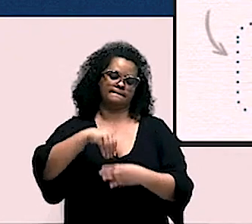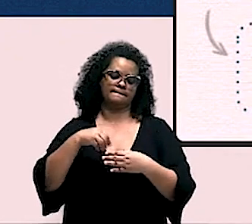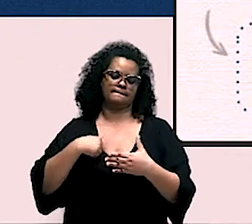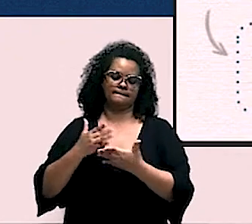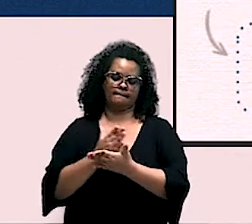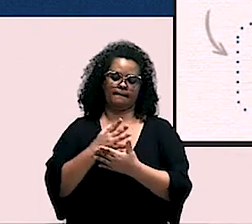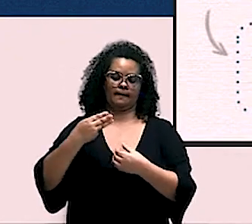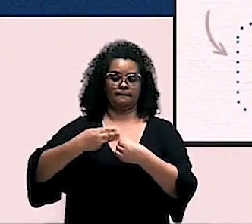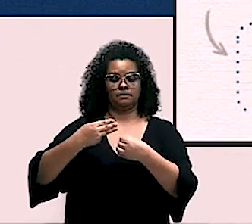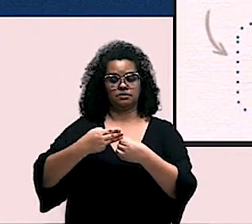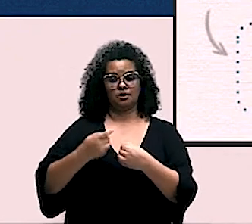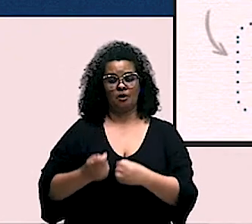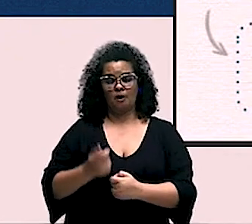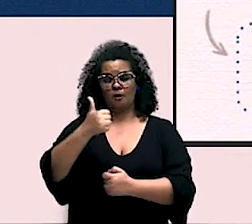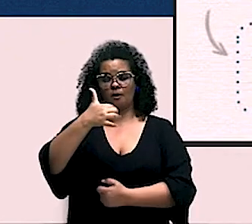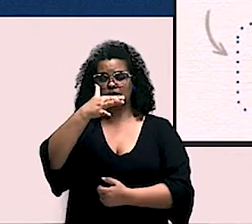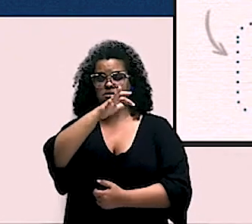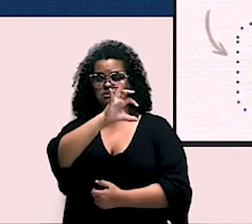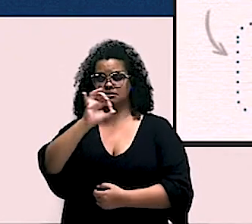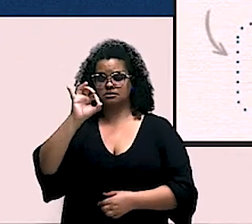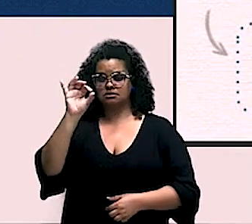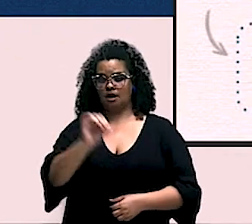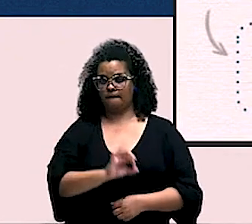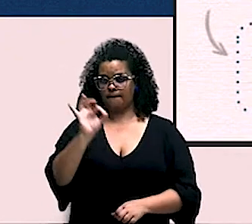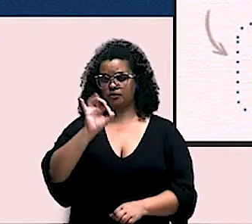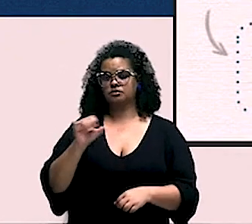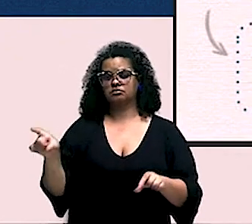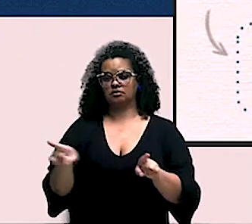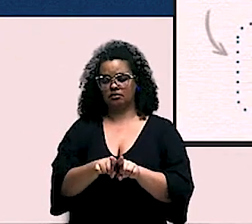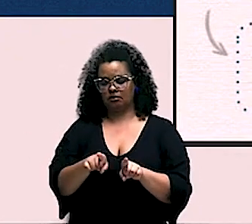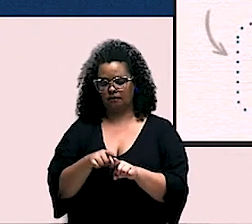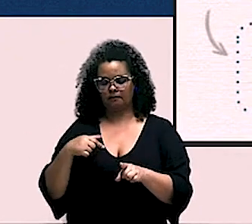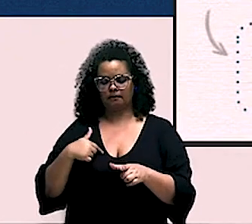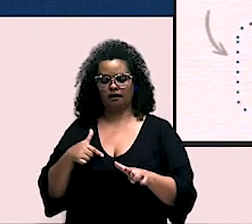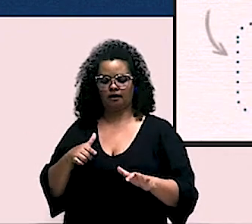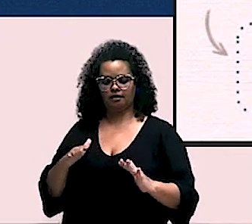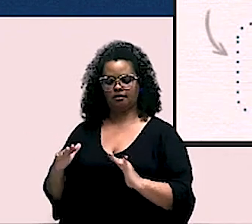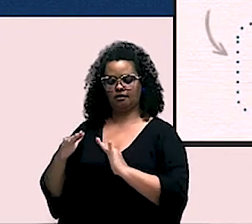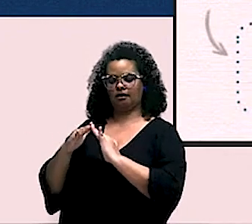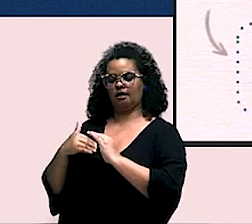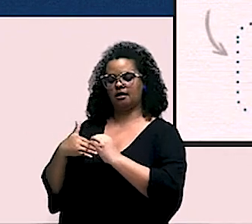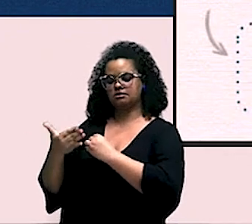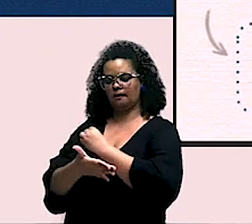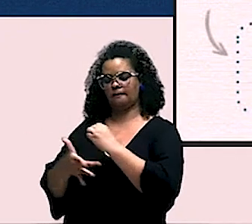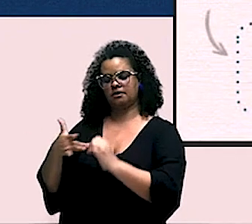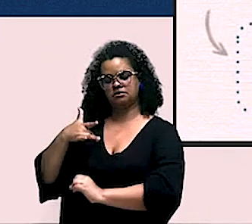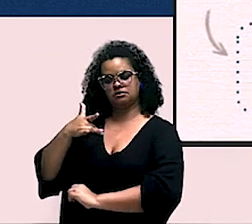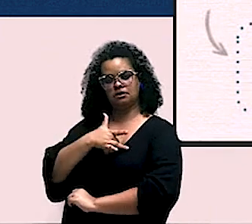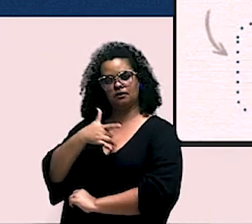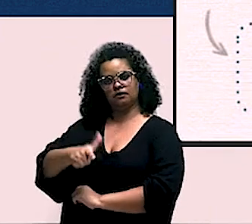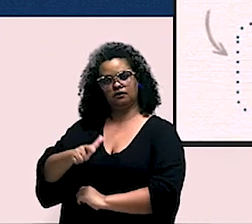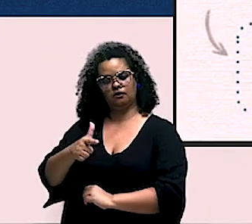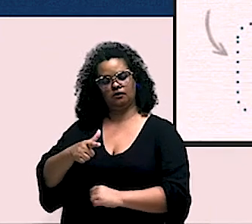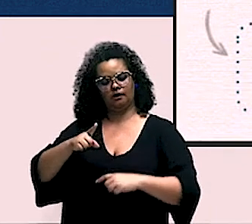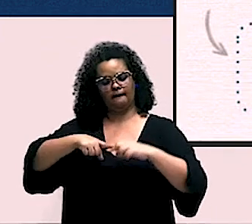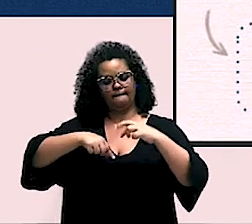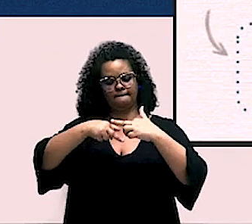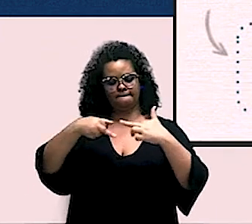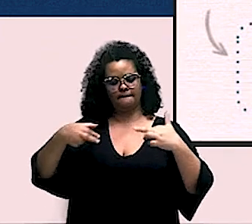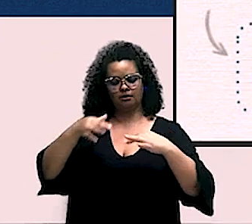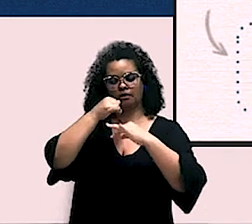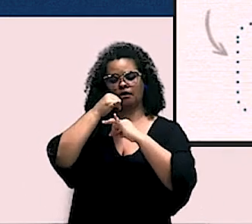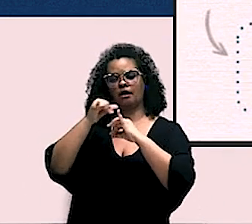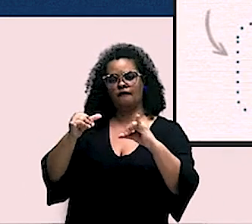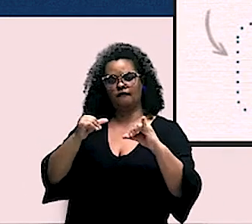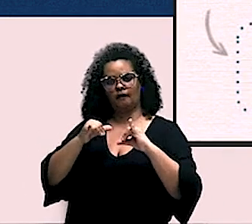né, quase 100% também das unidades de saúde não possuíam materiais informativos,